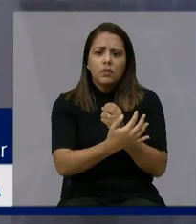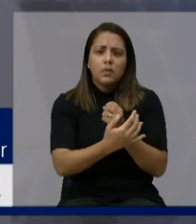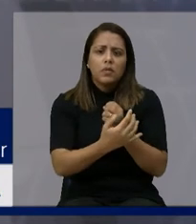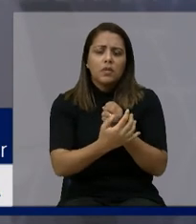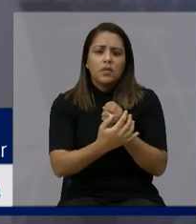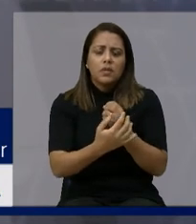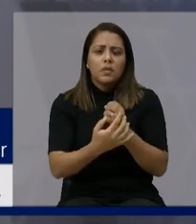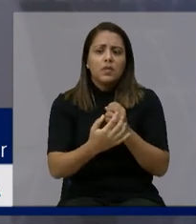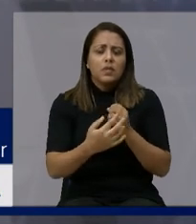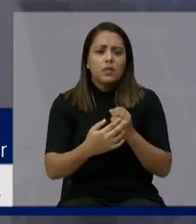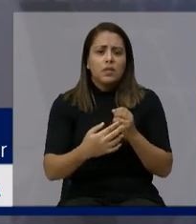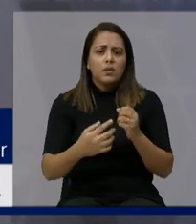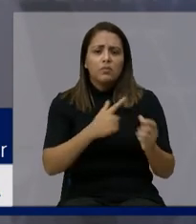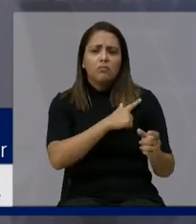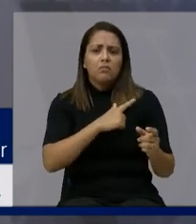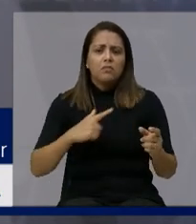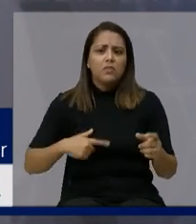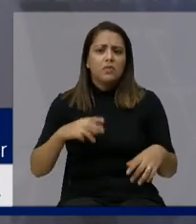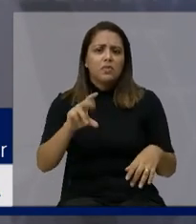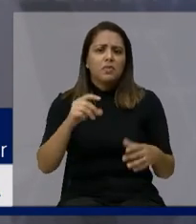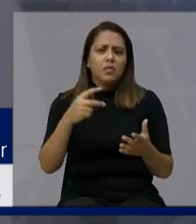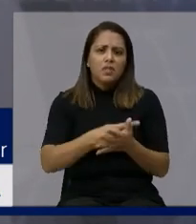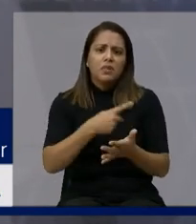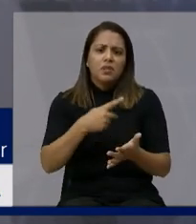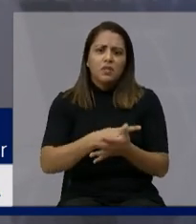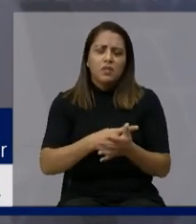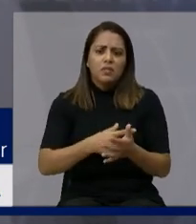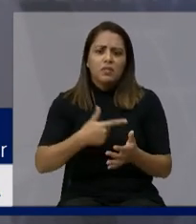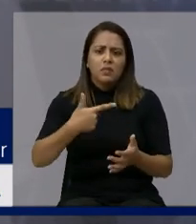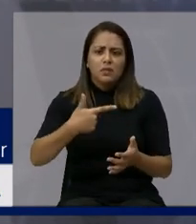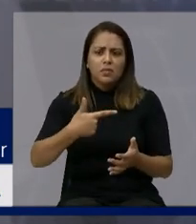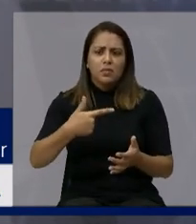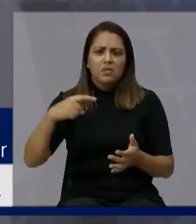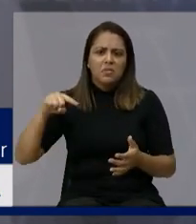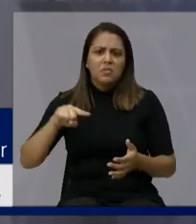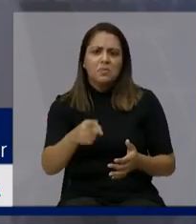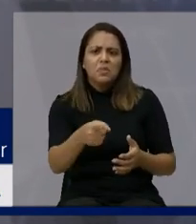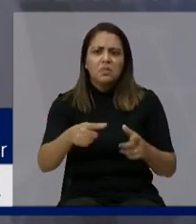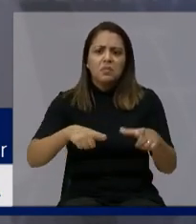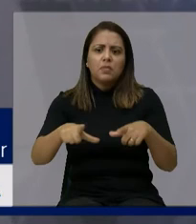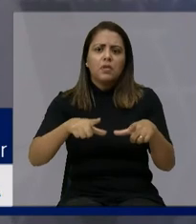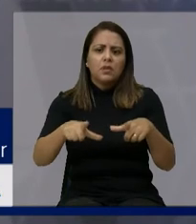autoridades. Aproximadamente 2 mil trabalhadores com Covid,